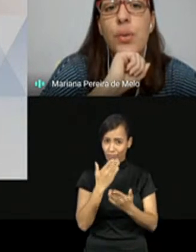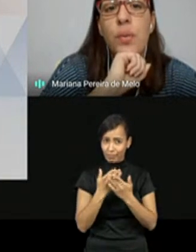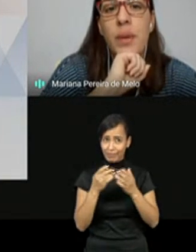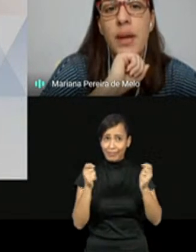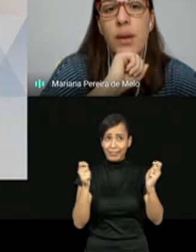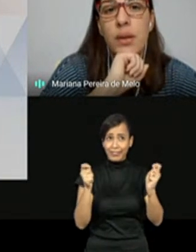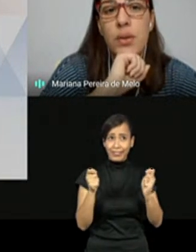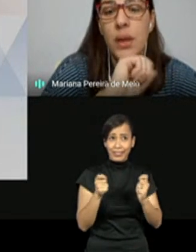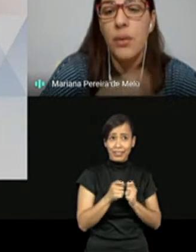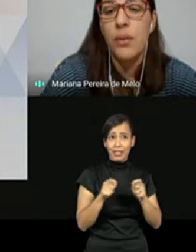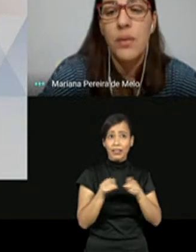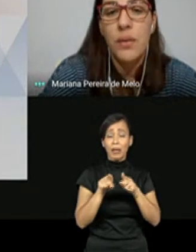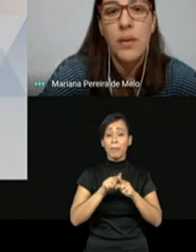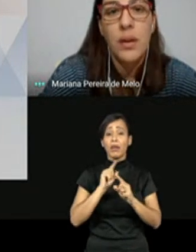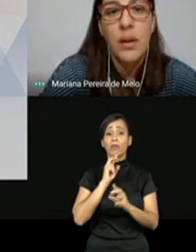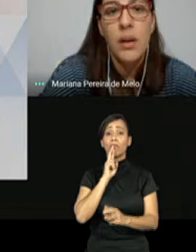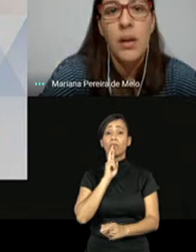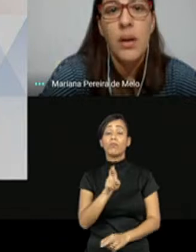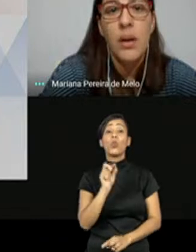crítico de 1,645.